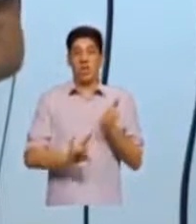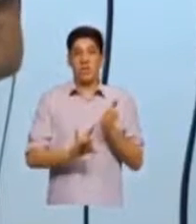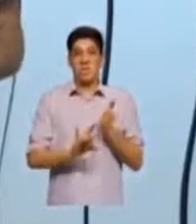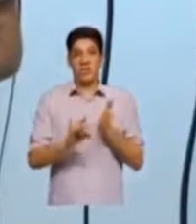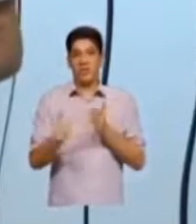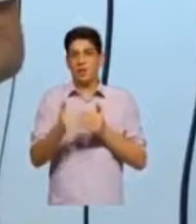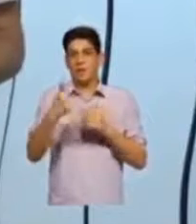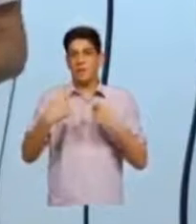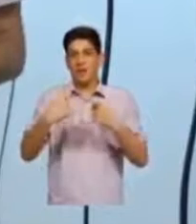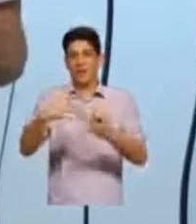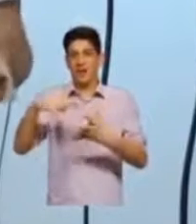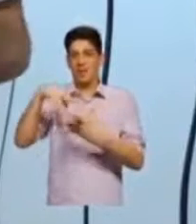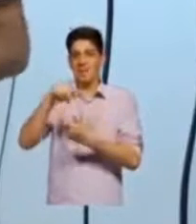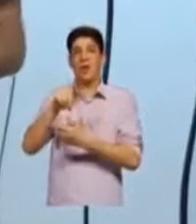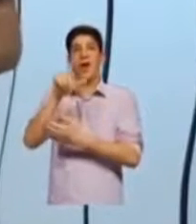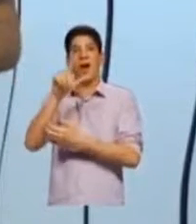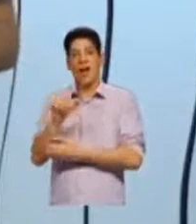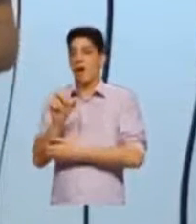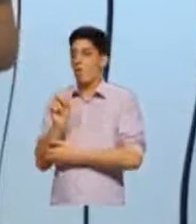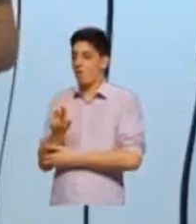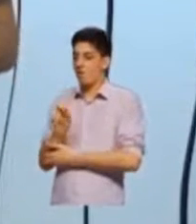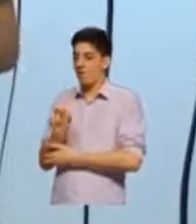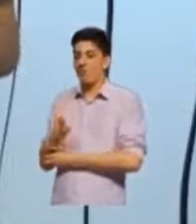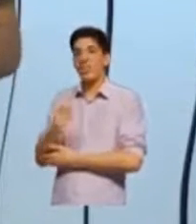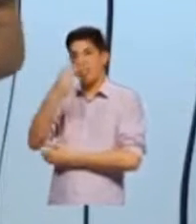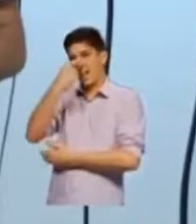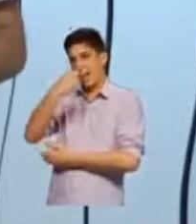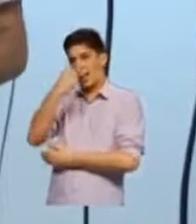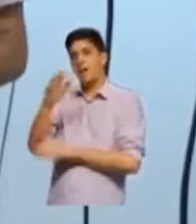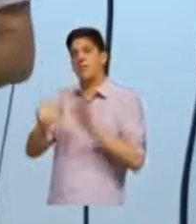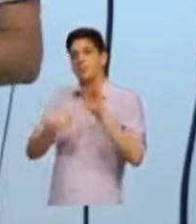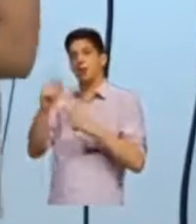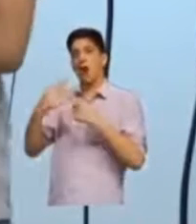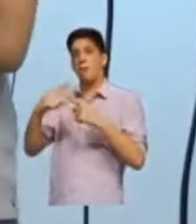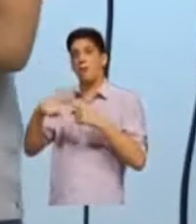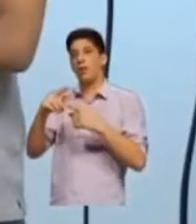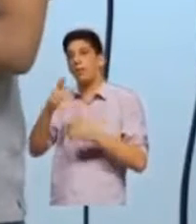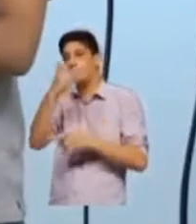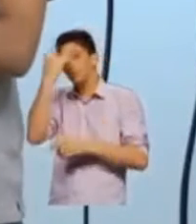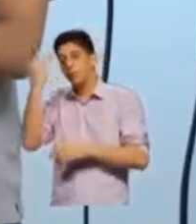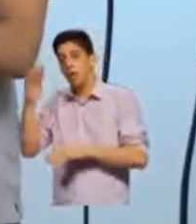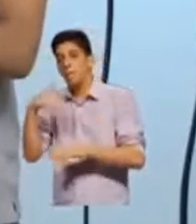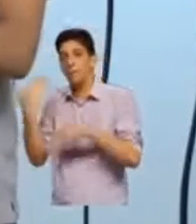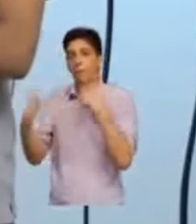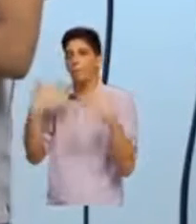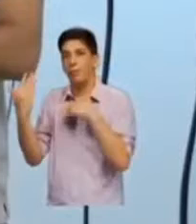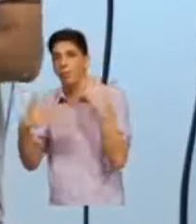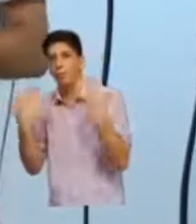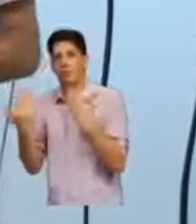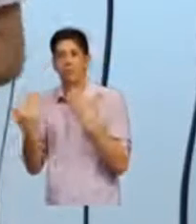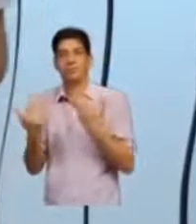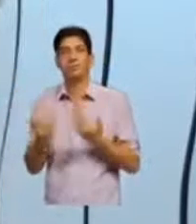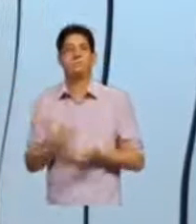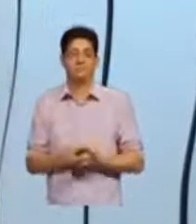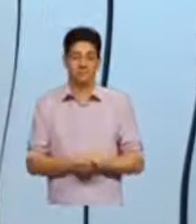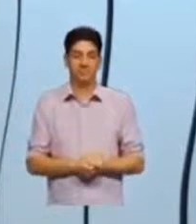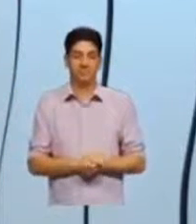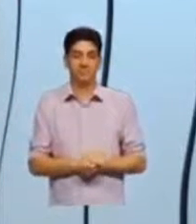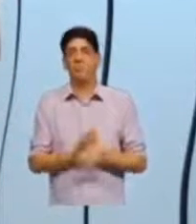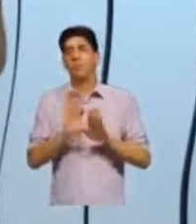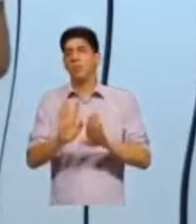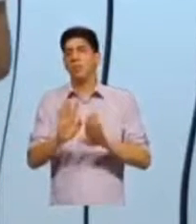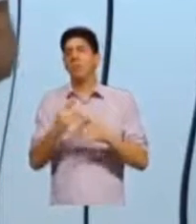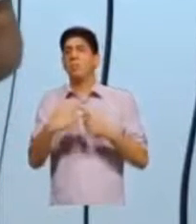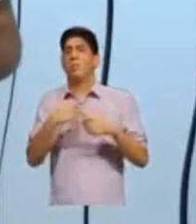gripe espanhola, que conseguiu matar mais pessoas do que a própria guerra. E a Espanha, o que a Espanha tem a ver? Ela era neutra.